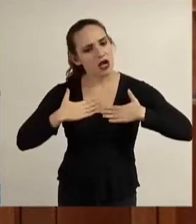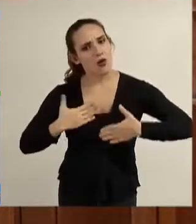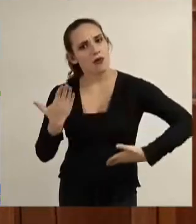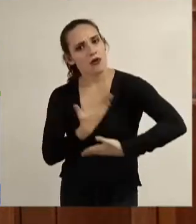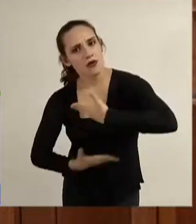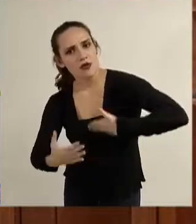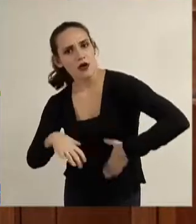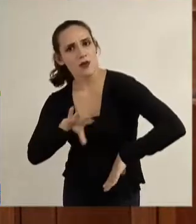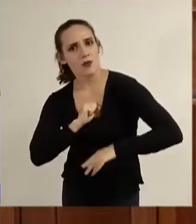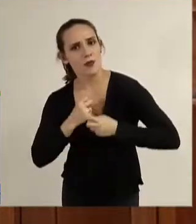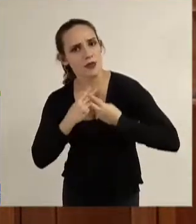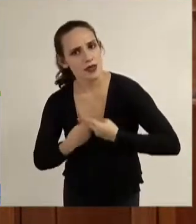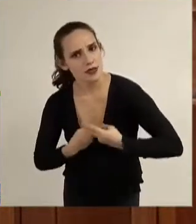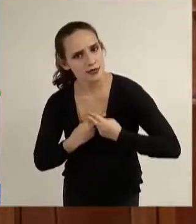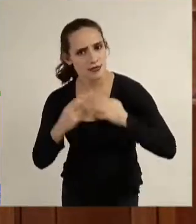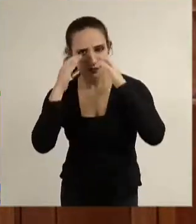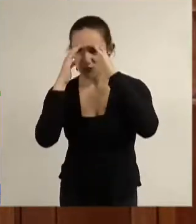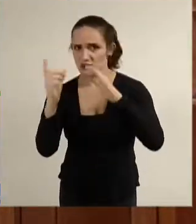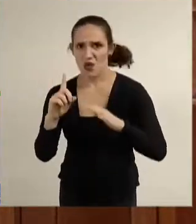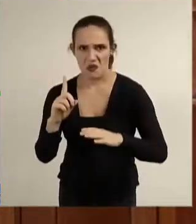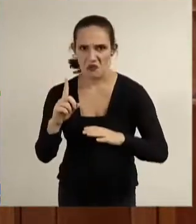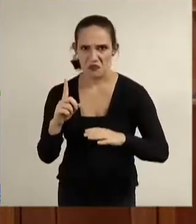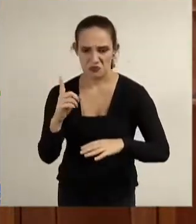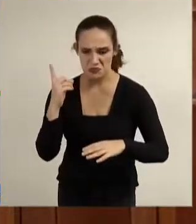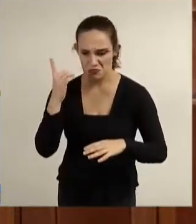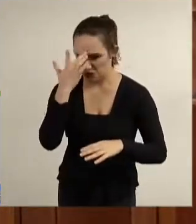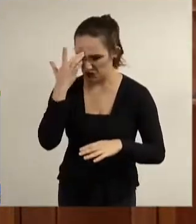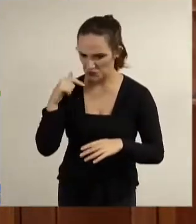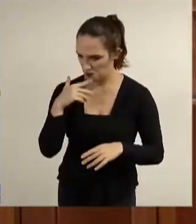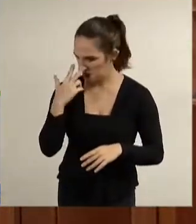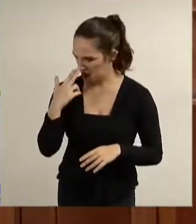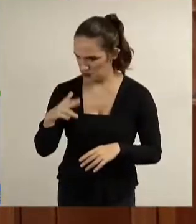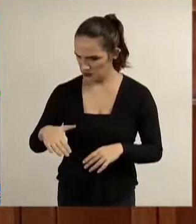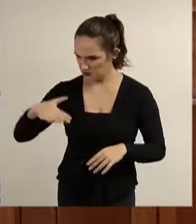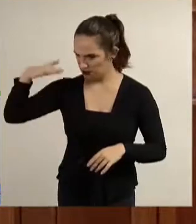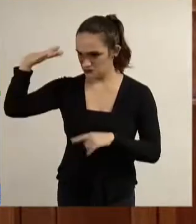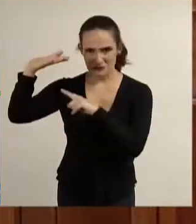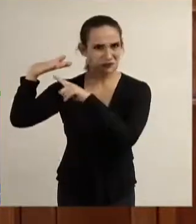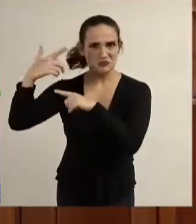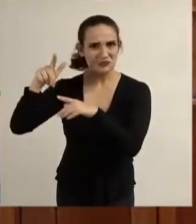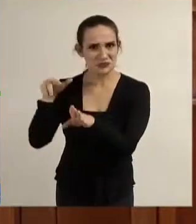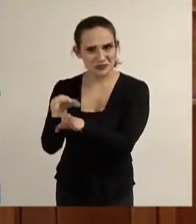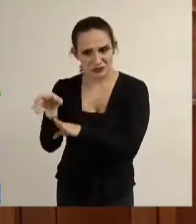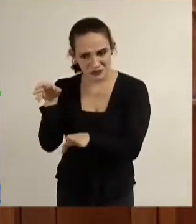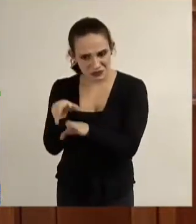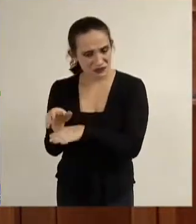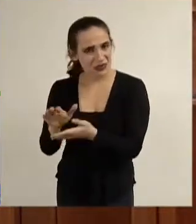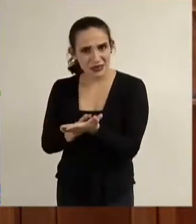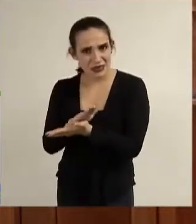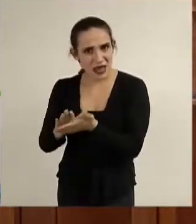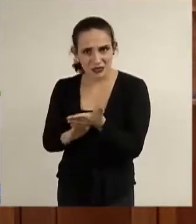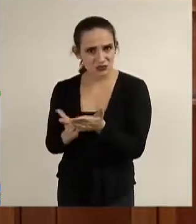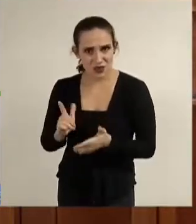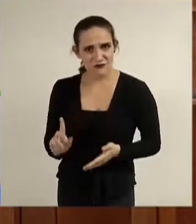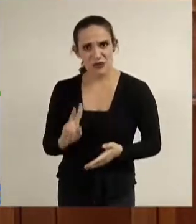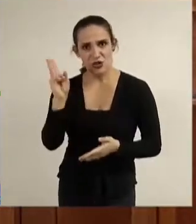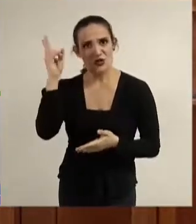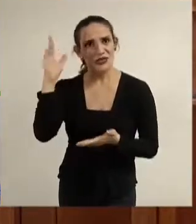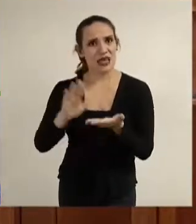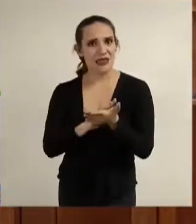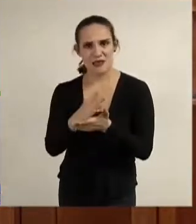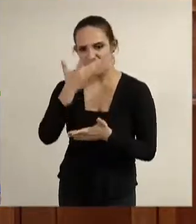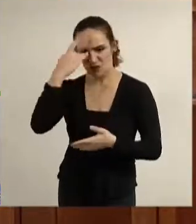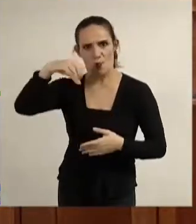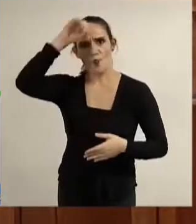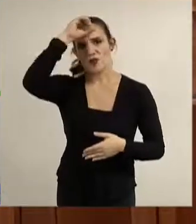que respeita o próximo. Ele foi criado num ambiente totalmente vulnerável do ponto de vista desses princípios e ele não vai